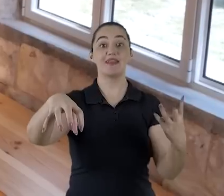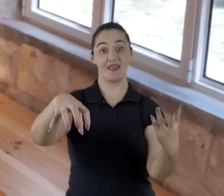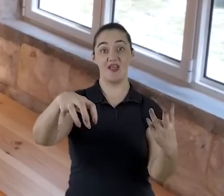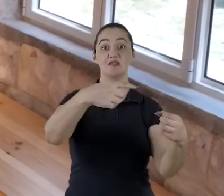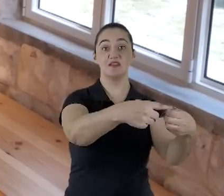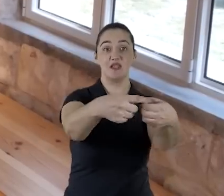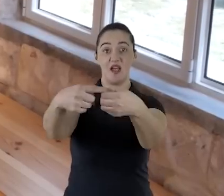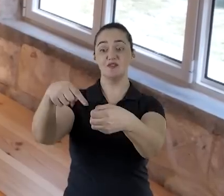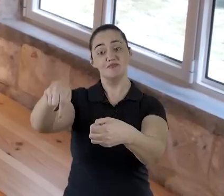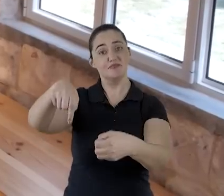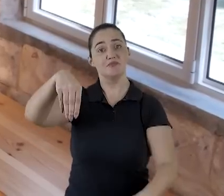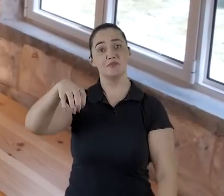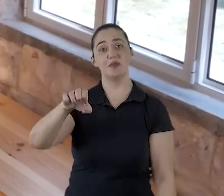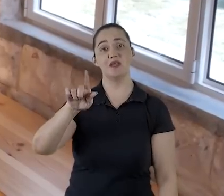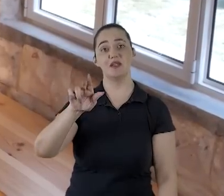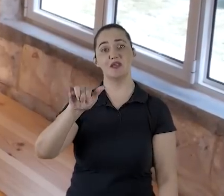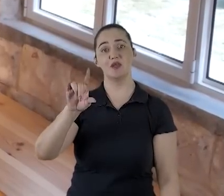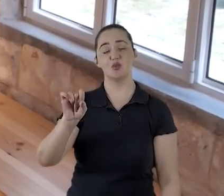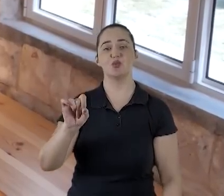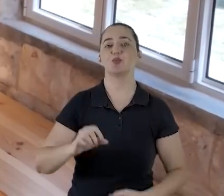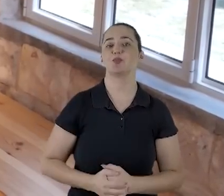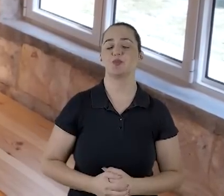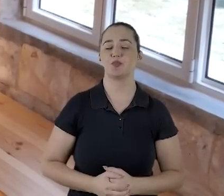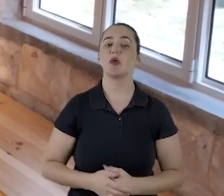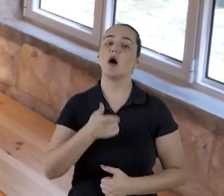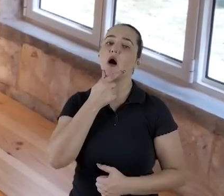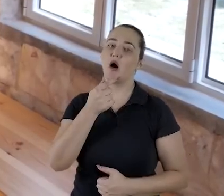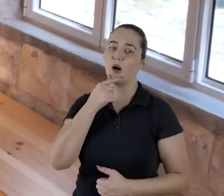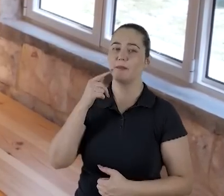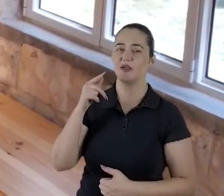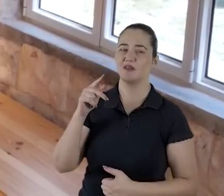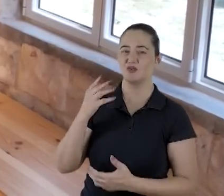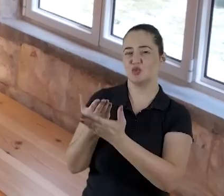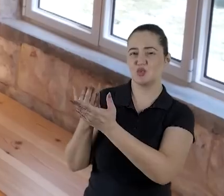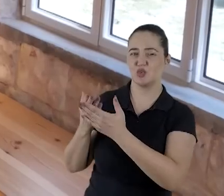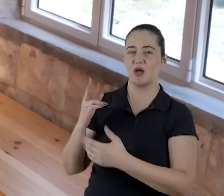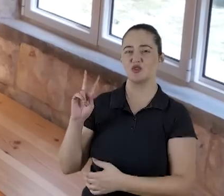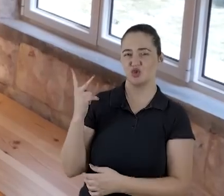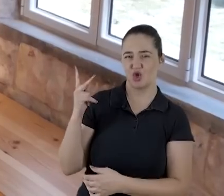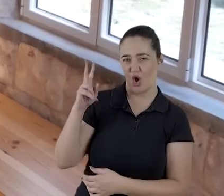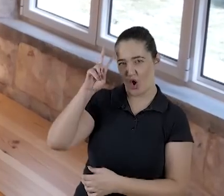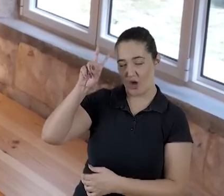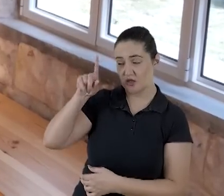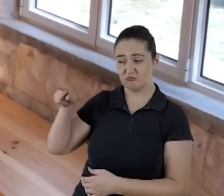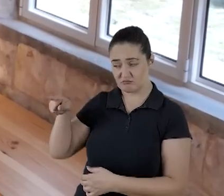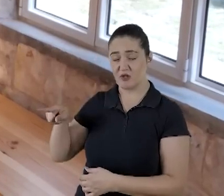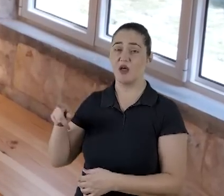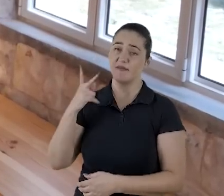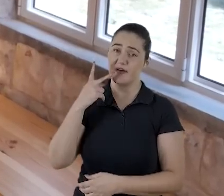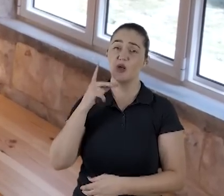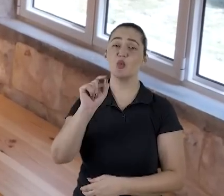Hatzor, Gezer e Meguido. E é curioso que, de acordo com Igael Yadin, que explorou esse lugar,